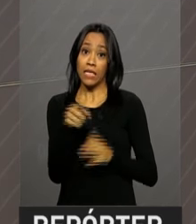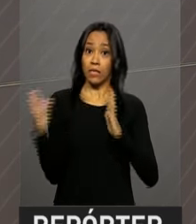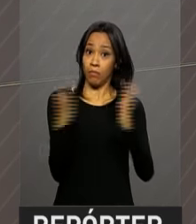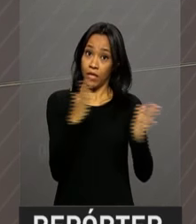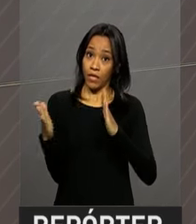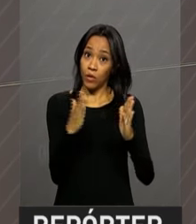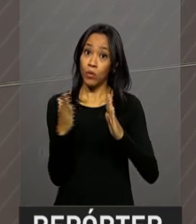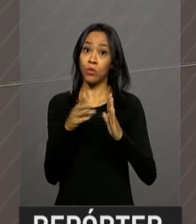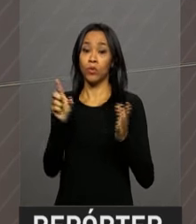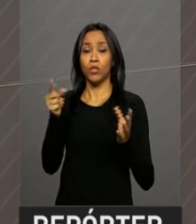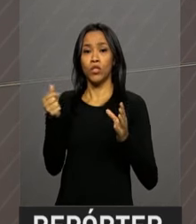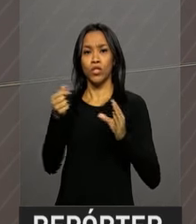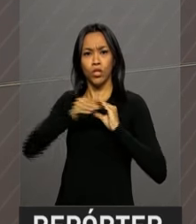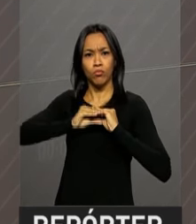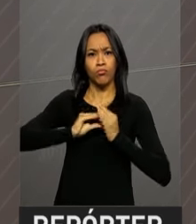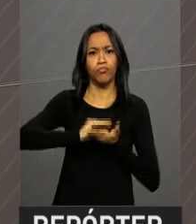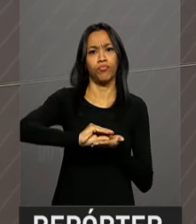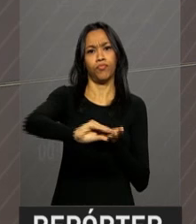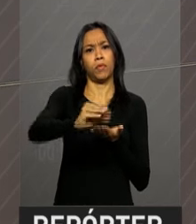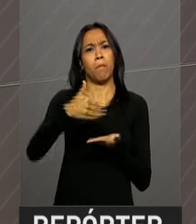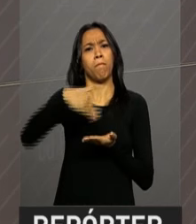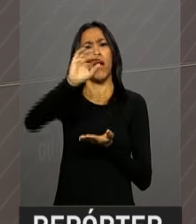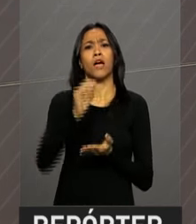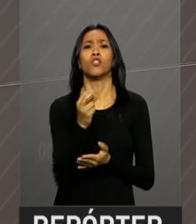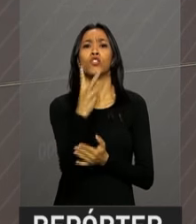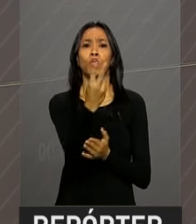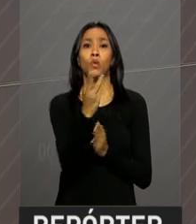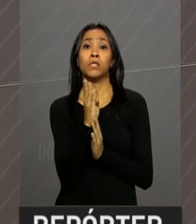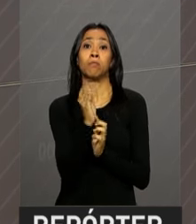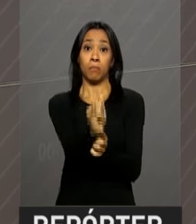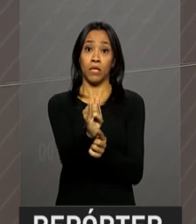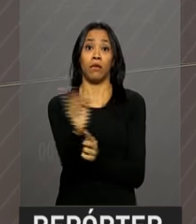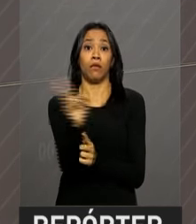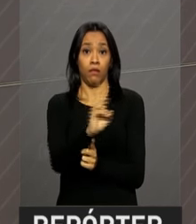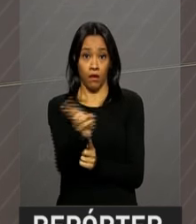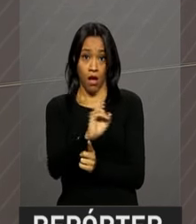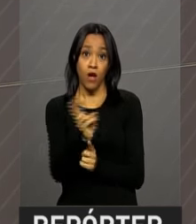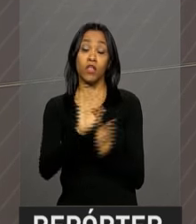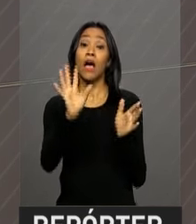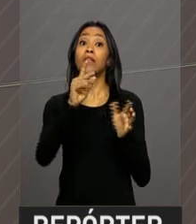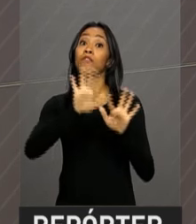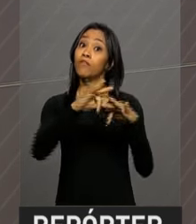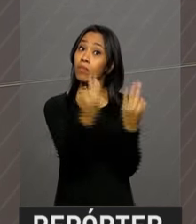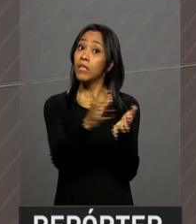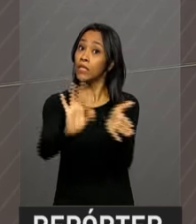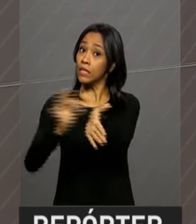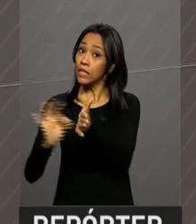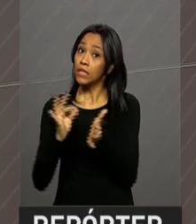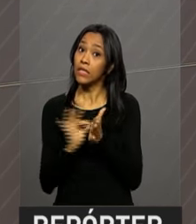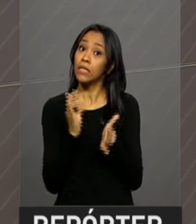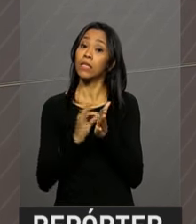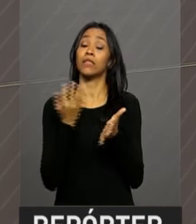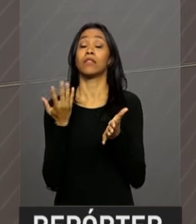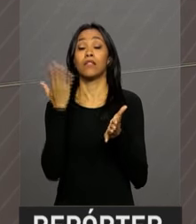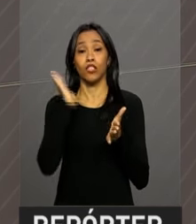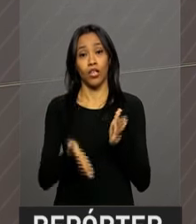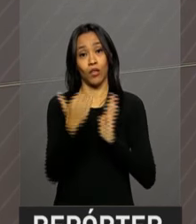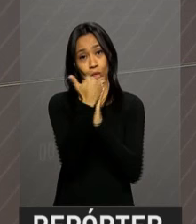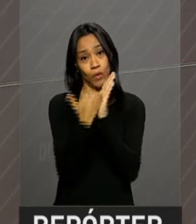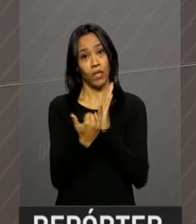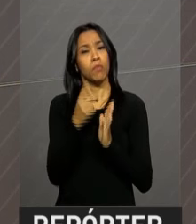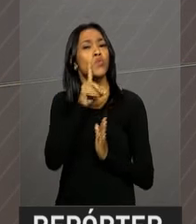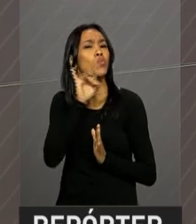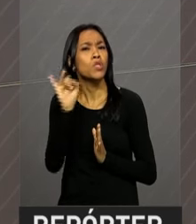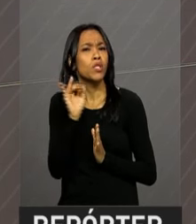transferidos mais de R bilhões de reais às famílias de baixa renda inscritas no programa para saber o dia em que o recurso vai